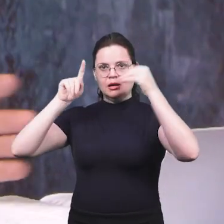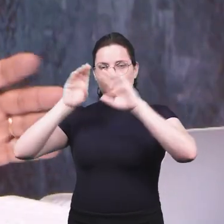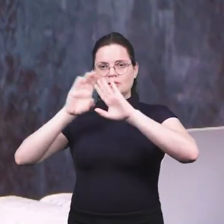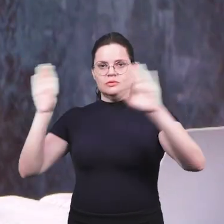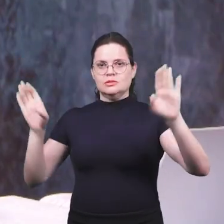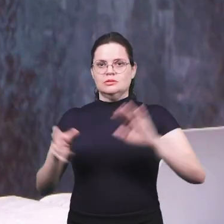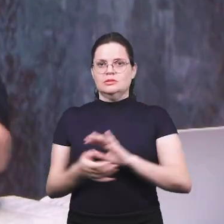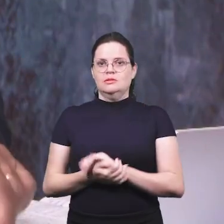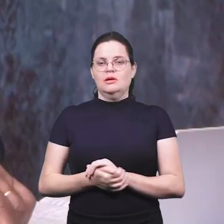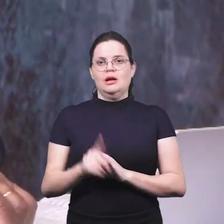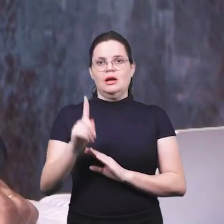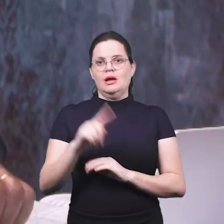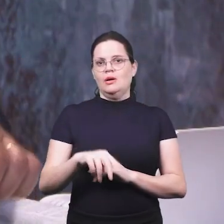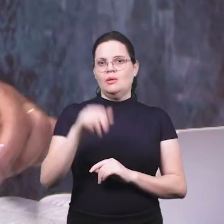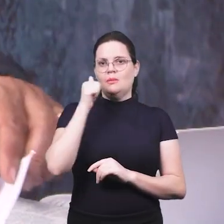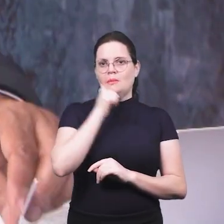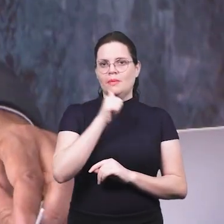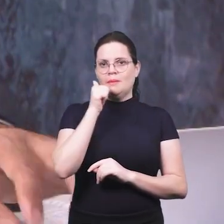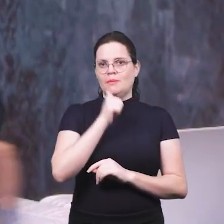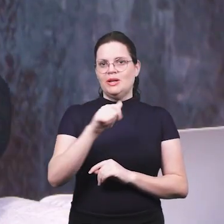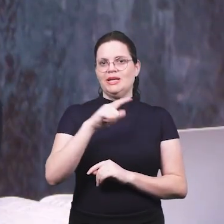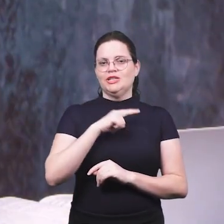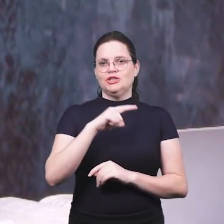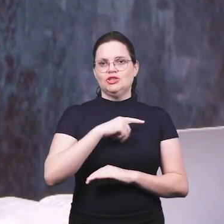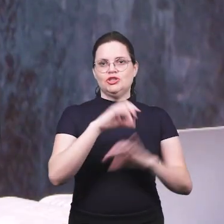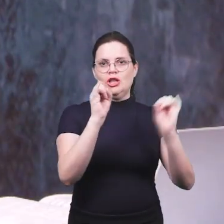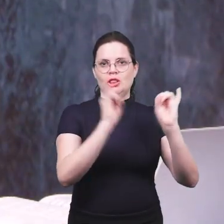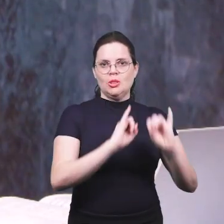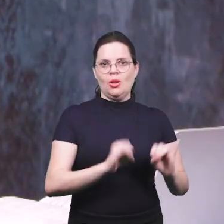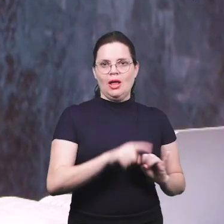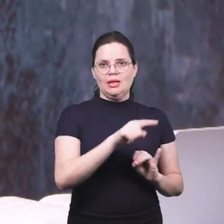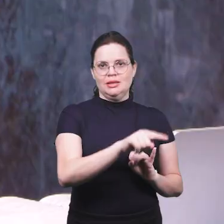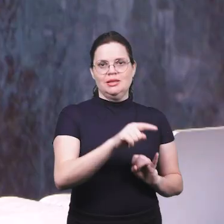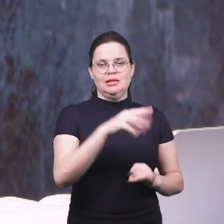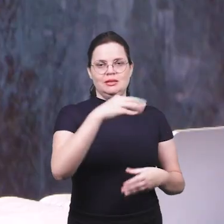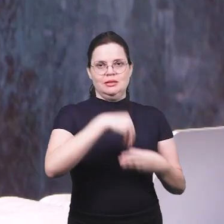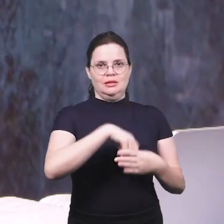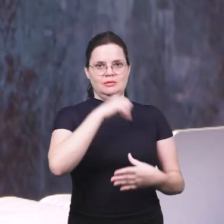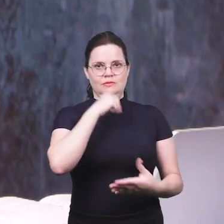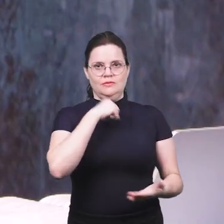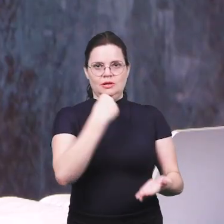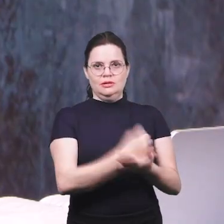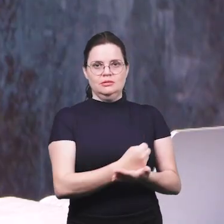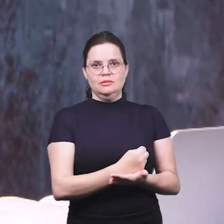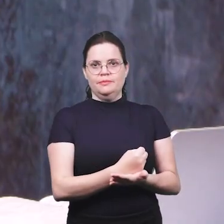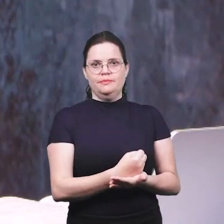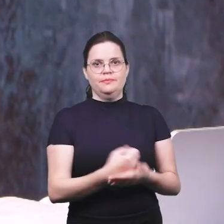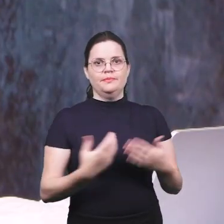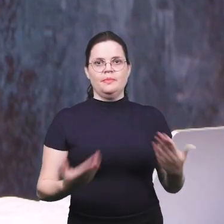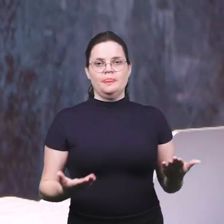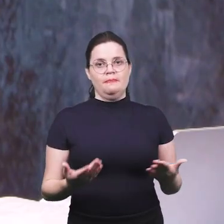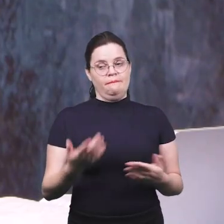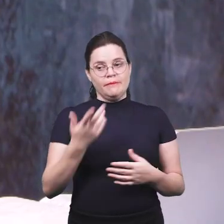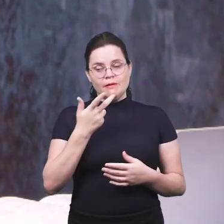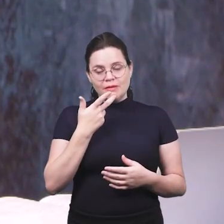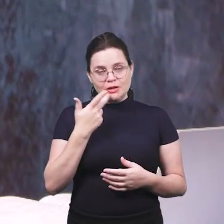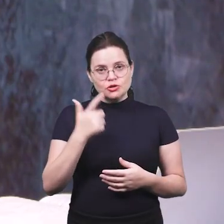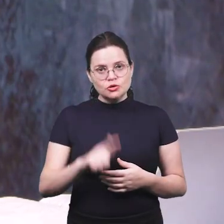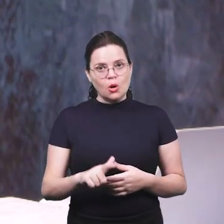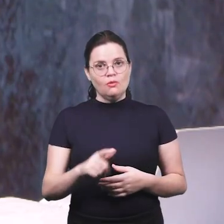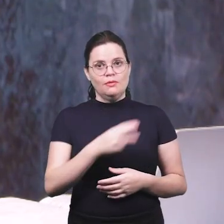era uma mulher que tinha sofrido idolatria no Velho Testamento, e Maria, repetindo, não tem nada contra Maria, era